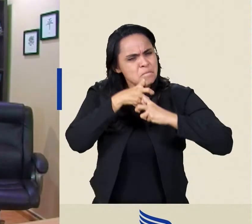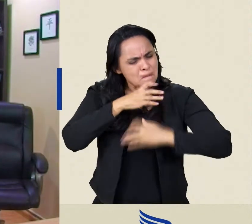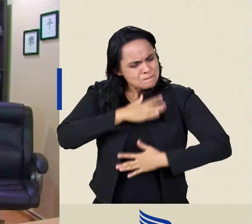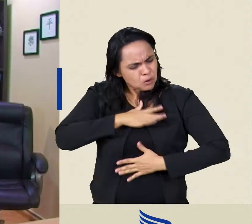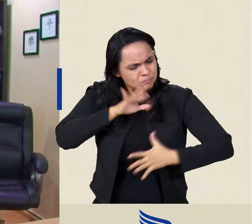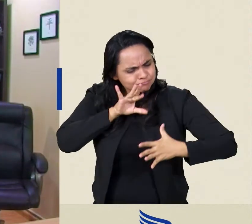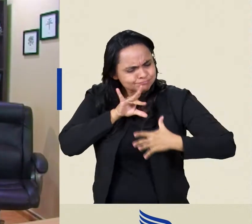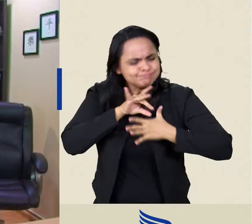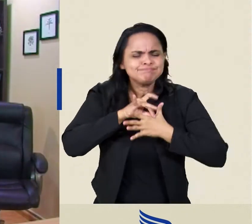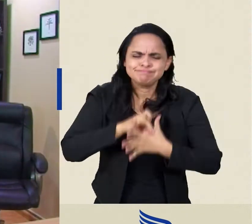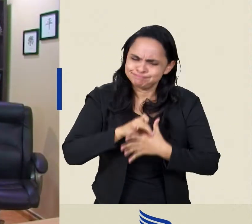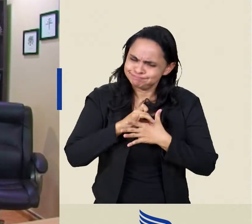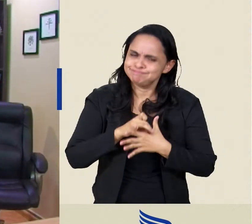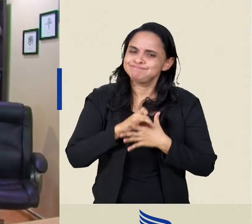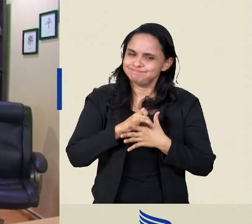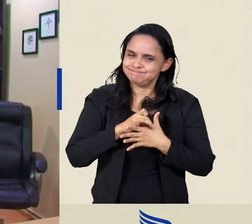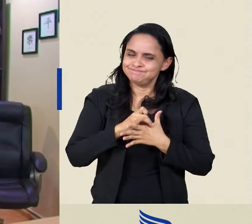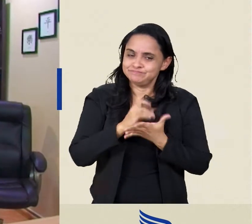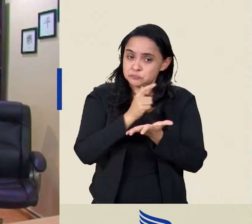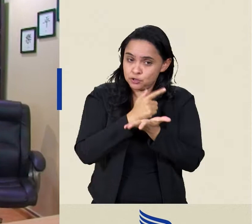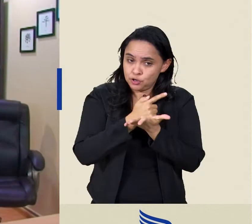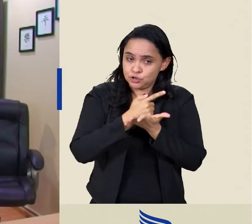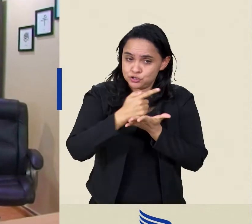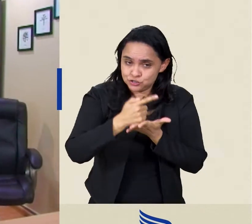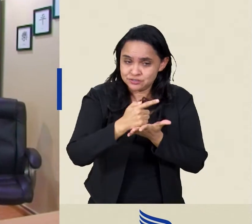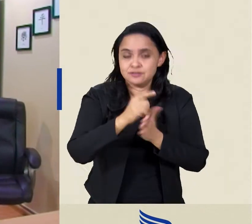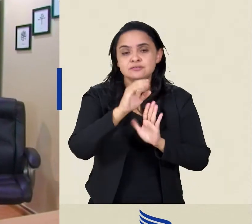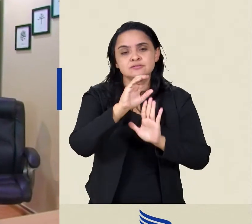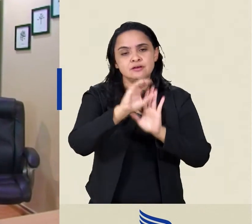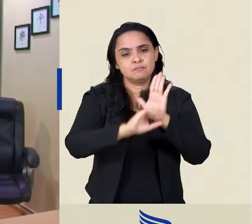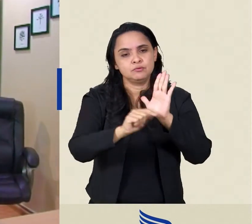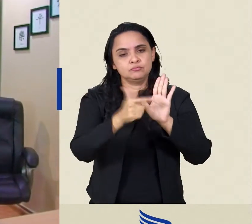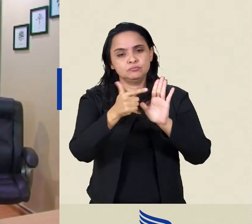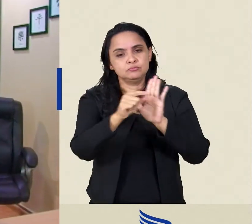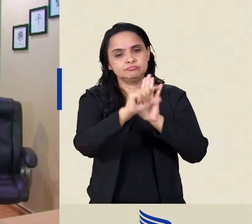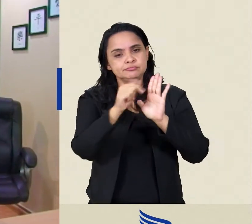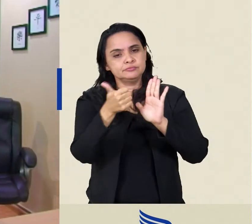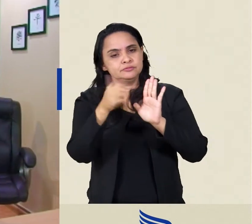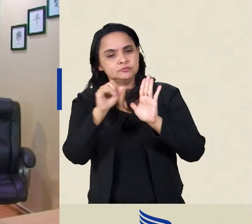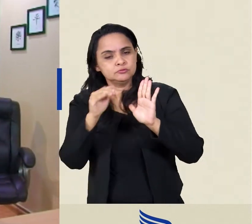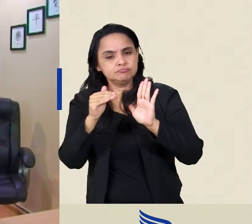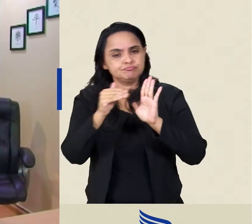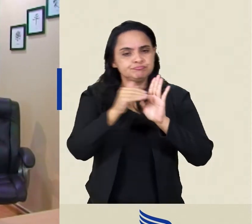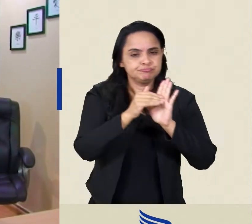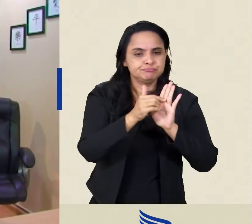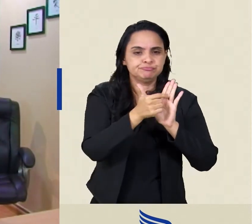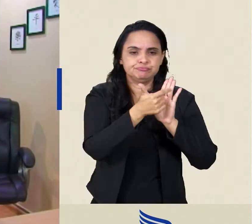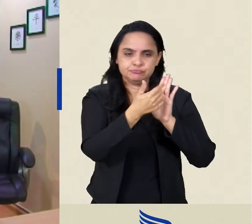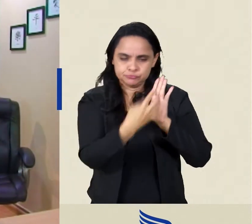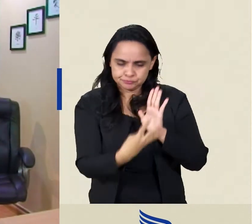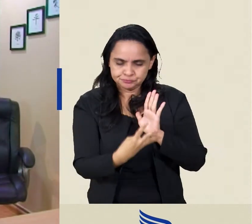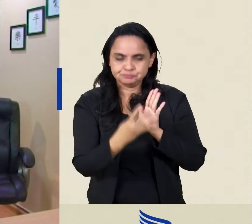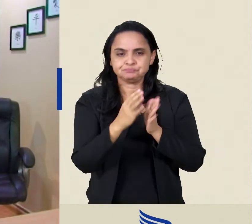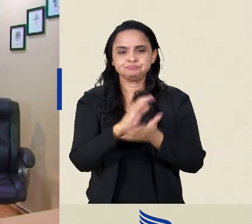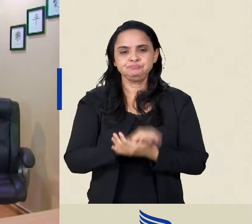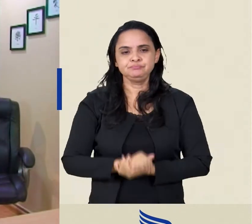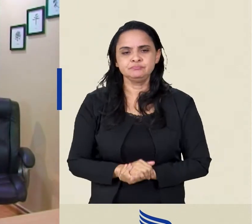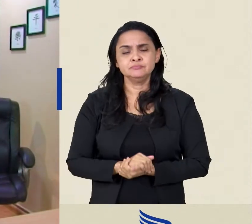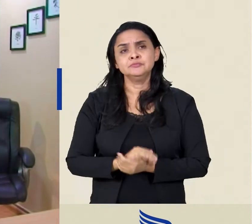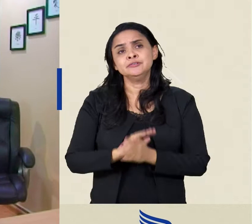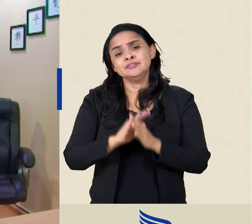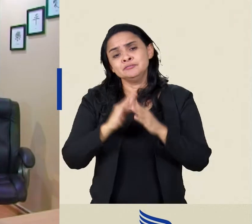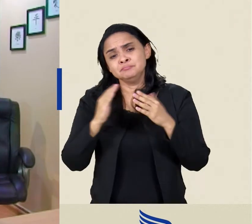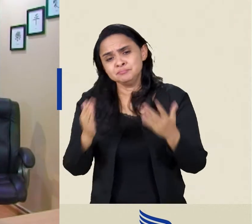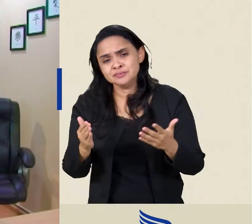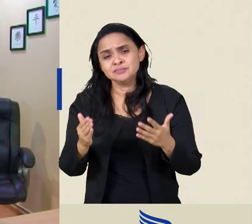carne. Gênesis capítulo 2, 18, 23 e 24. Apesar de degradada